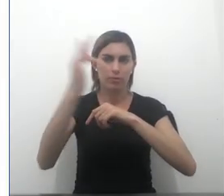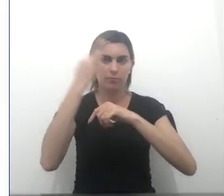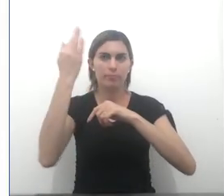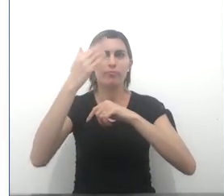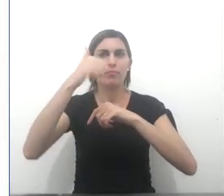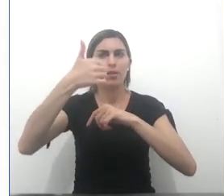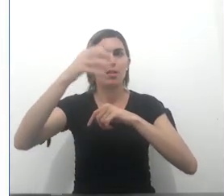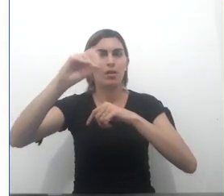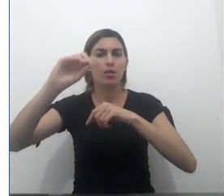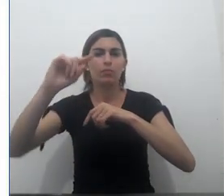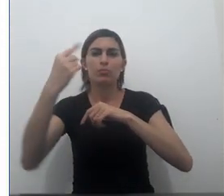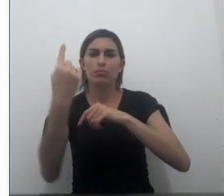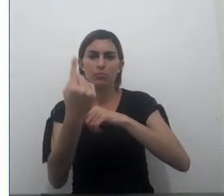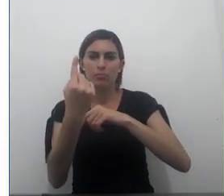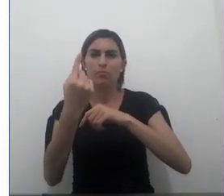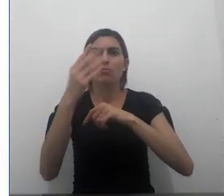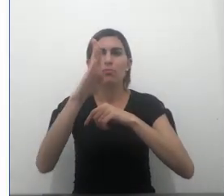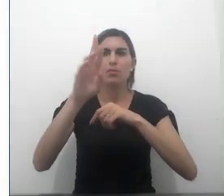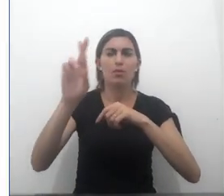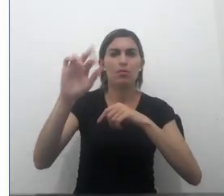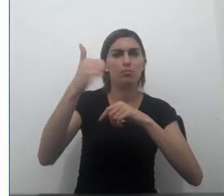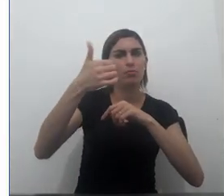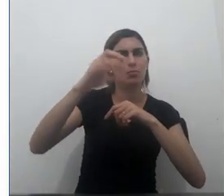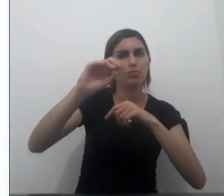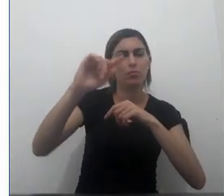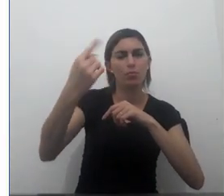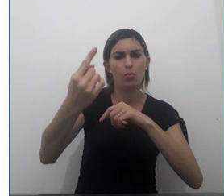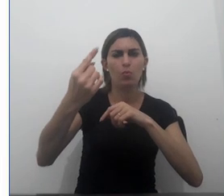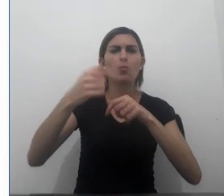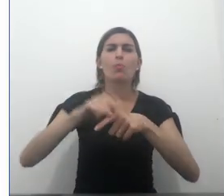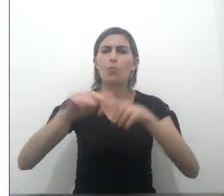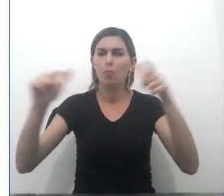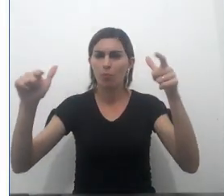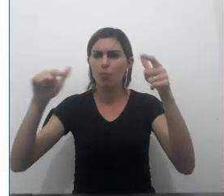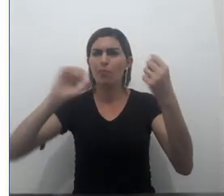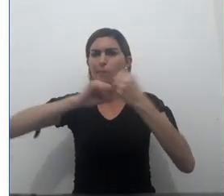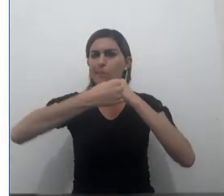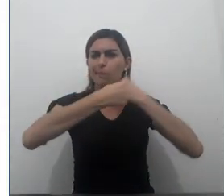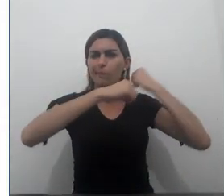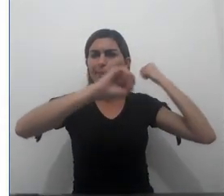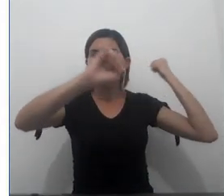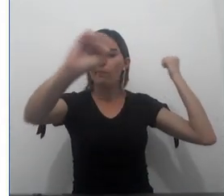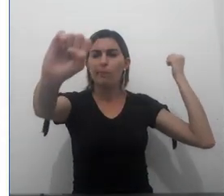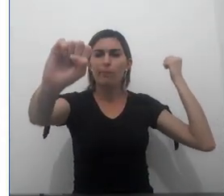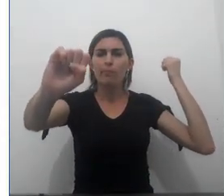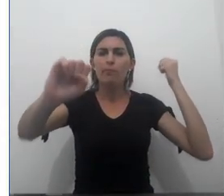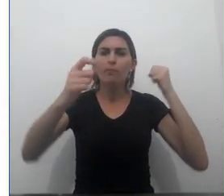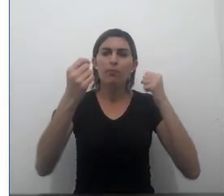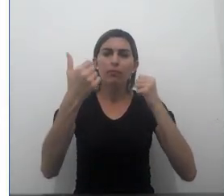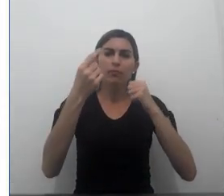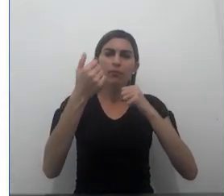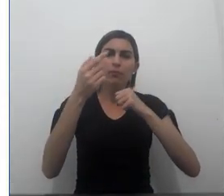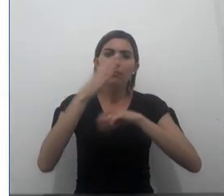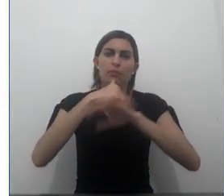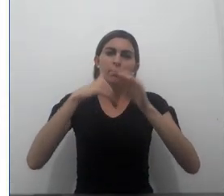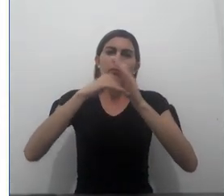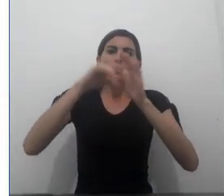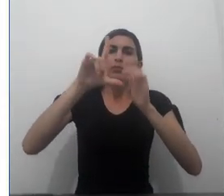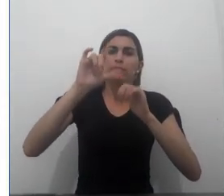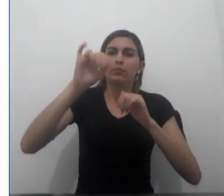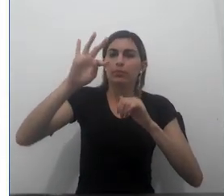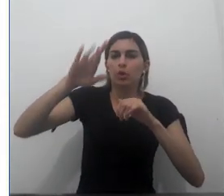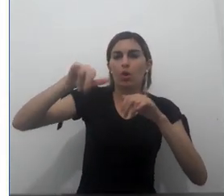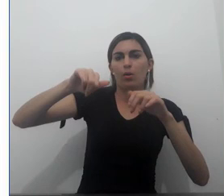aí a BR-101, né? Você vê que a BR-101 ela é uma BR bastante extensa, ela guia aí quase todo